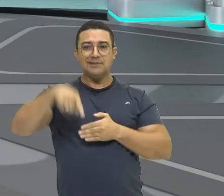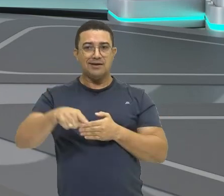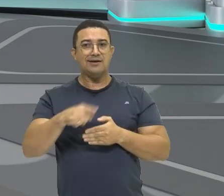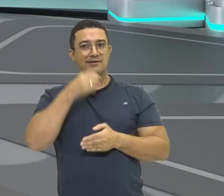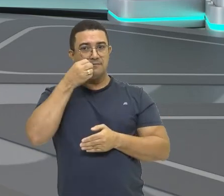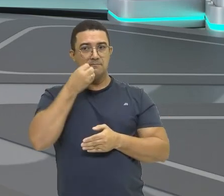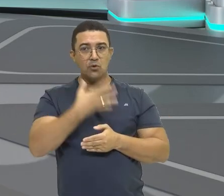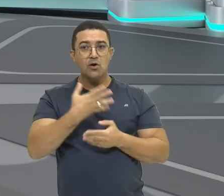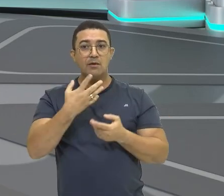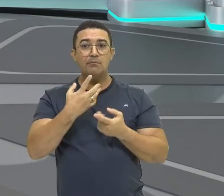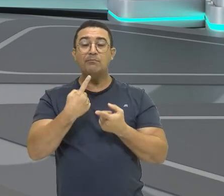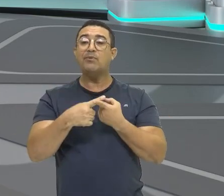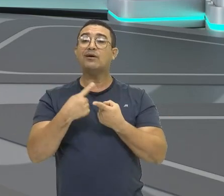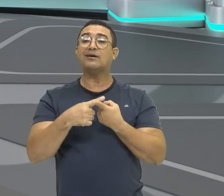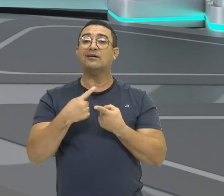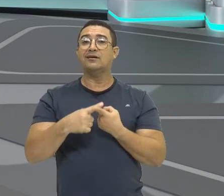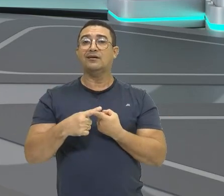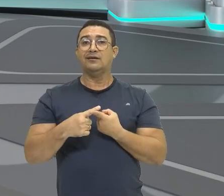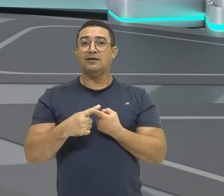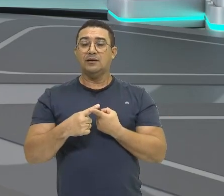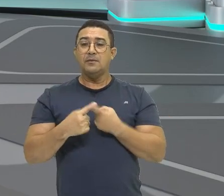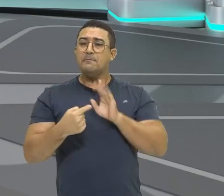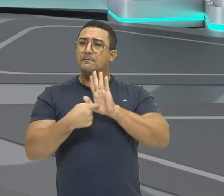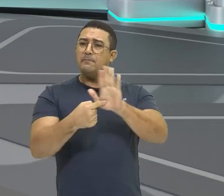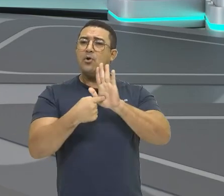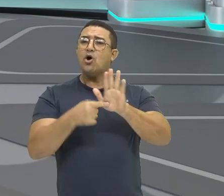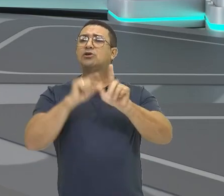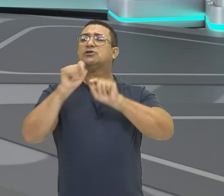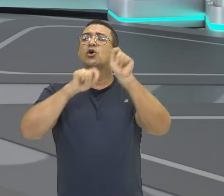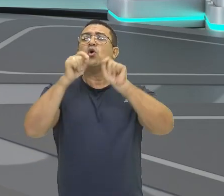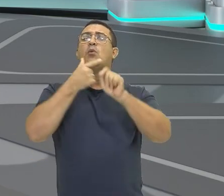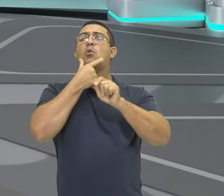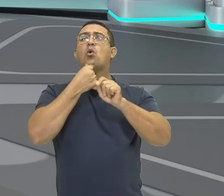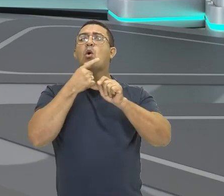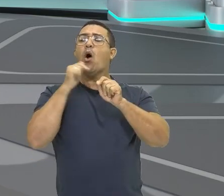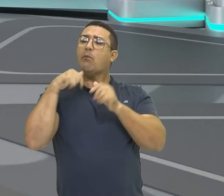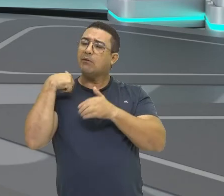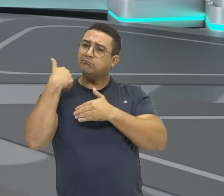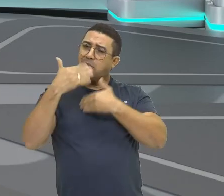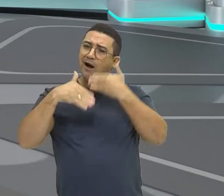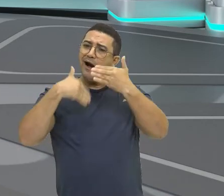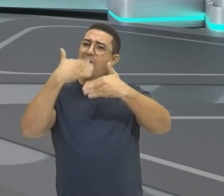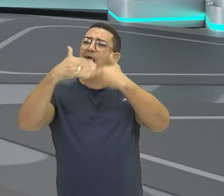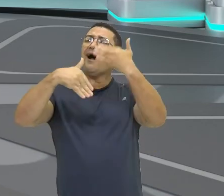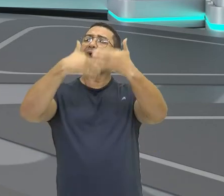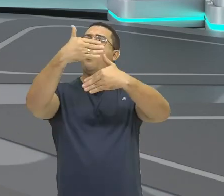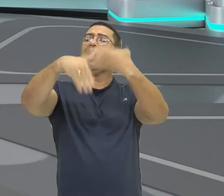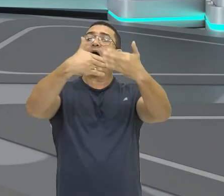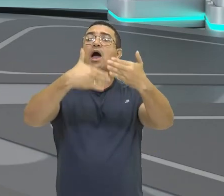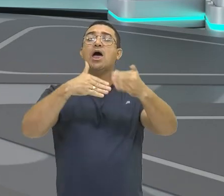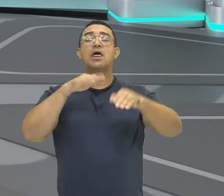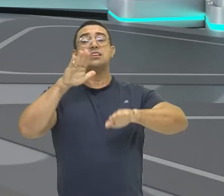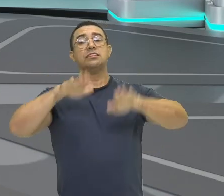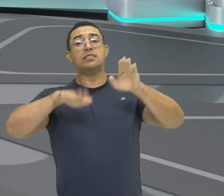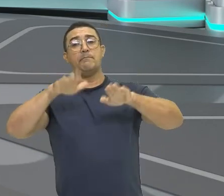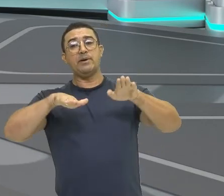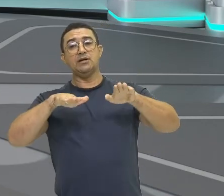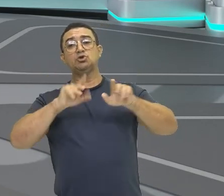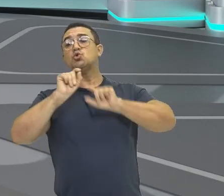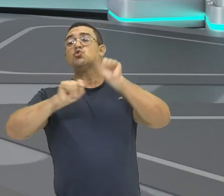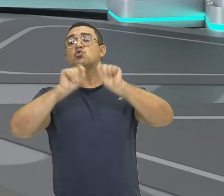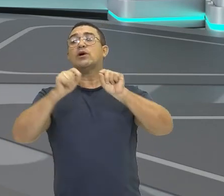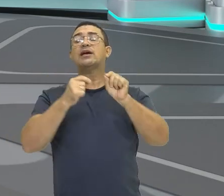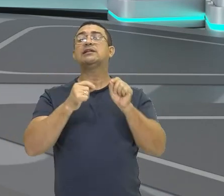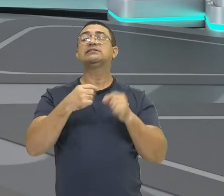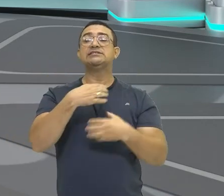é muito envolvente, porque ela mostra como o homem ele foi se desenvolvendo de acordo com as suas necessidades. Né? Ele começou vivendo só